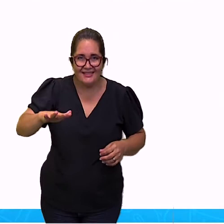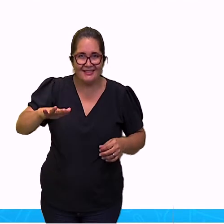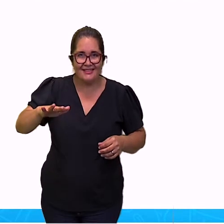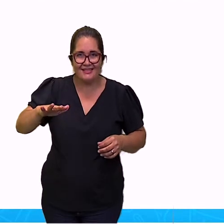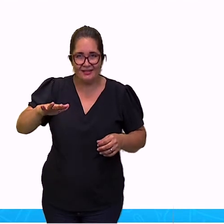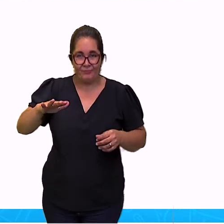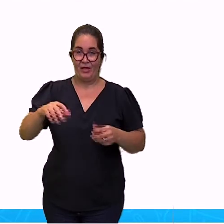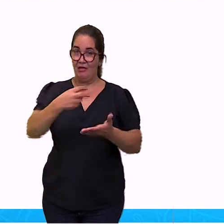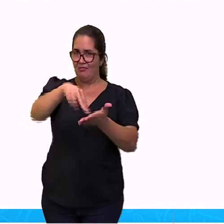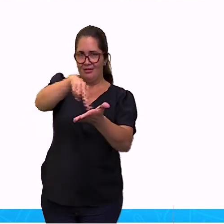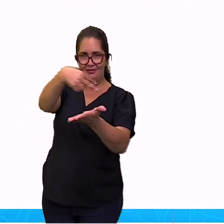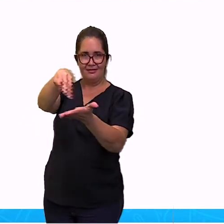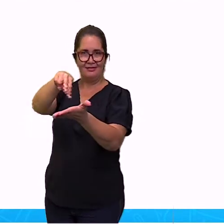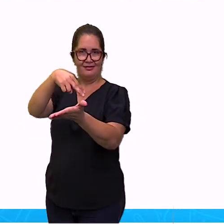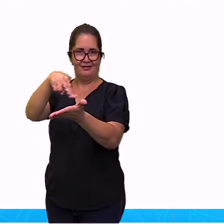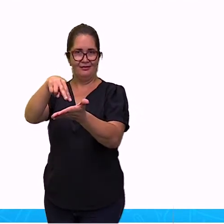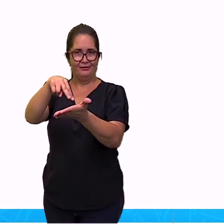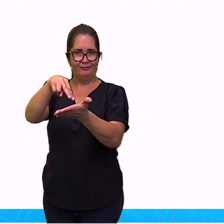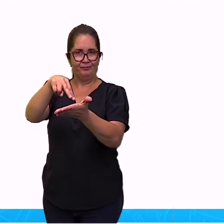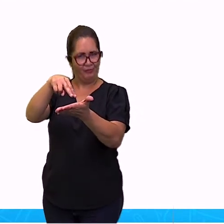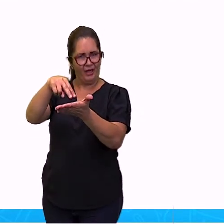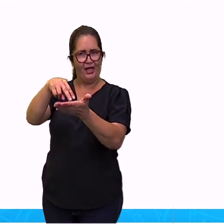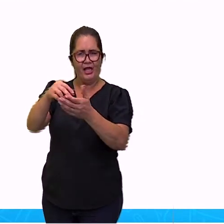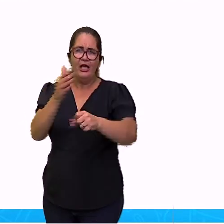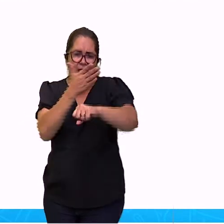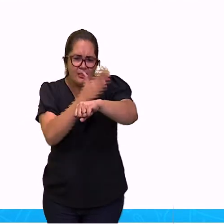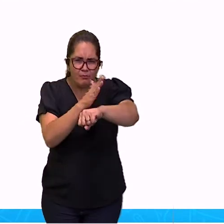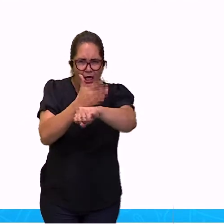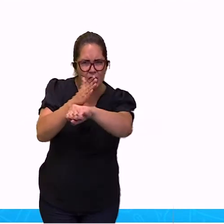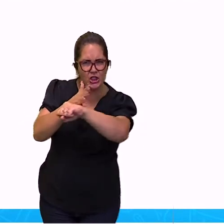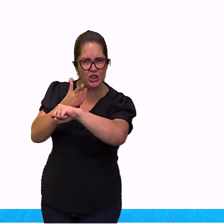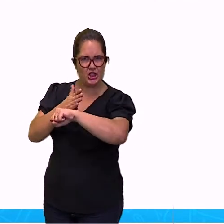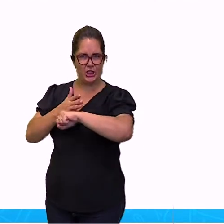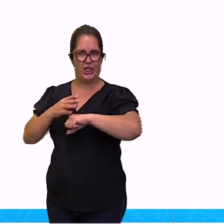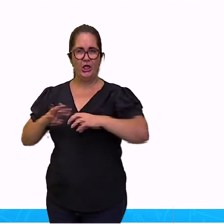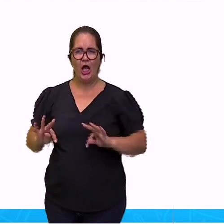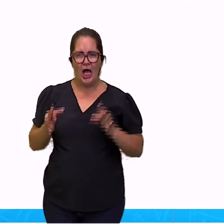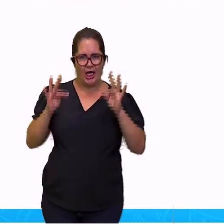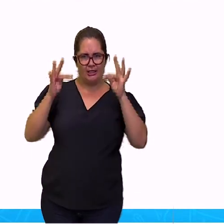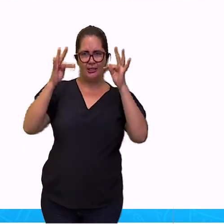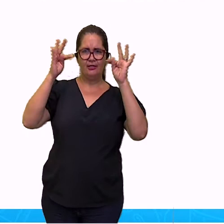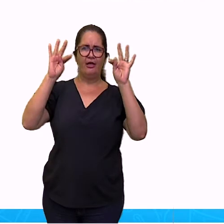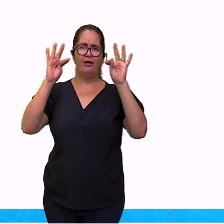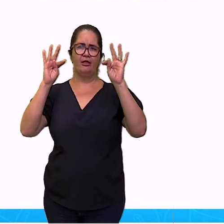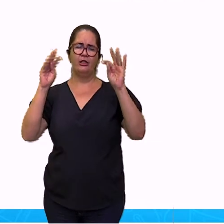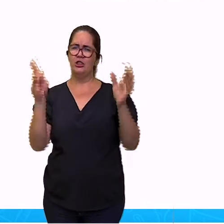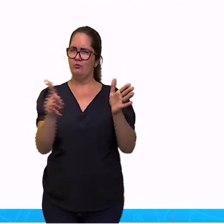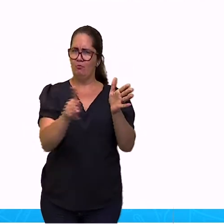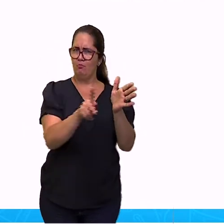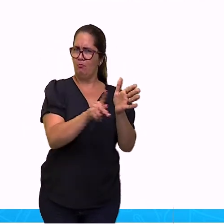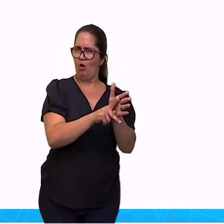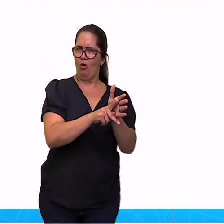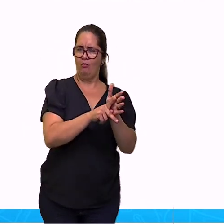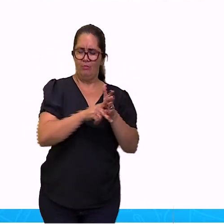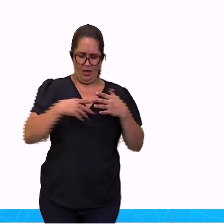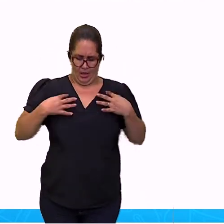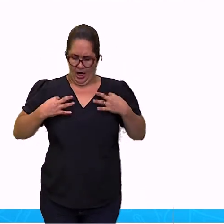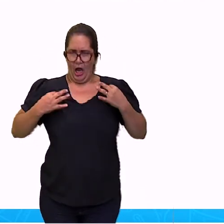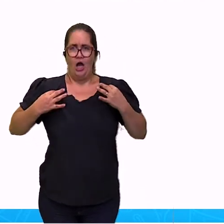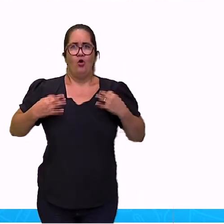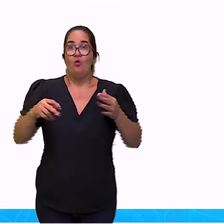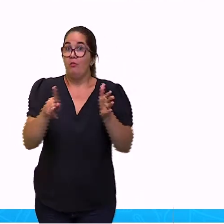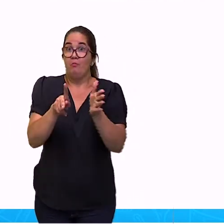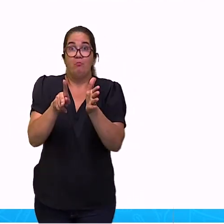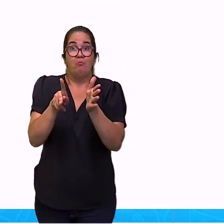se preparam, tem todo um ritual, toda uma coreografia, tem toda uma vestimenta adequada. Então, a dança